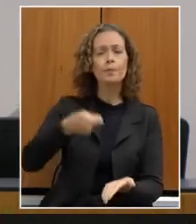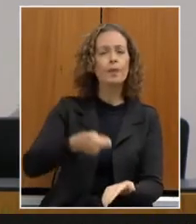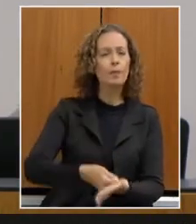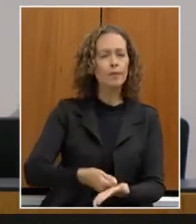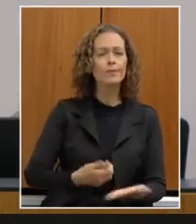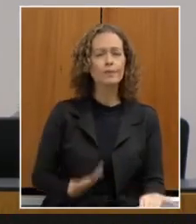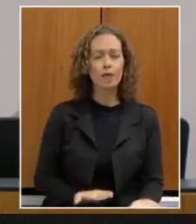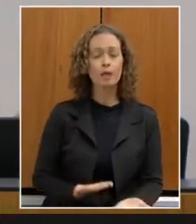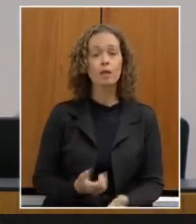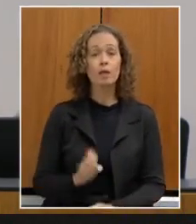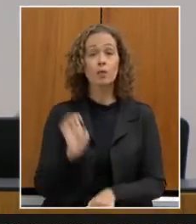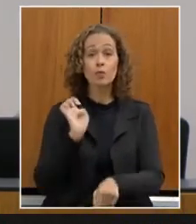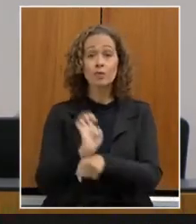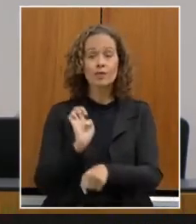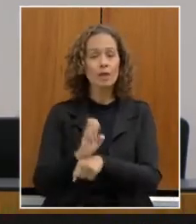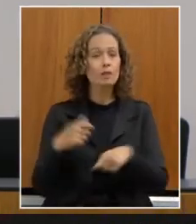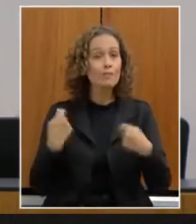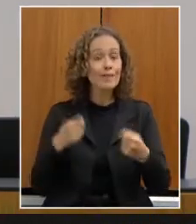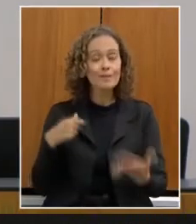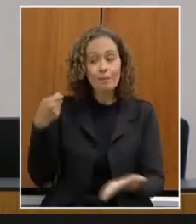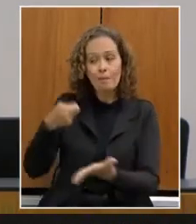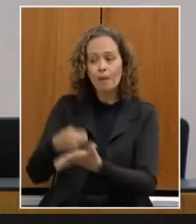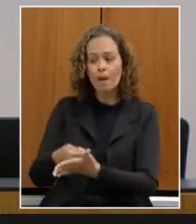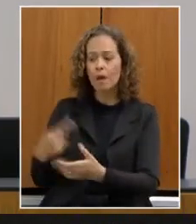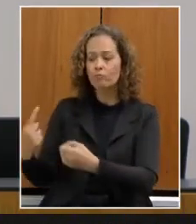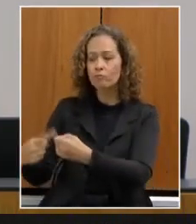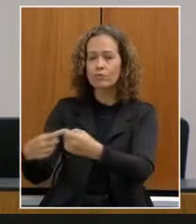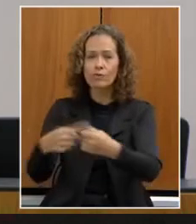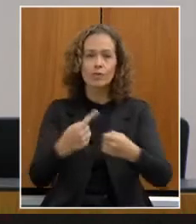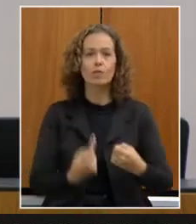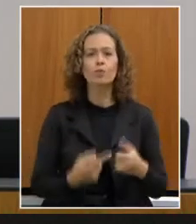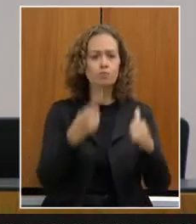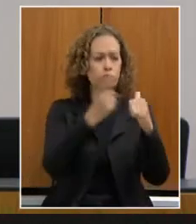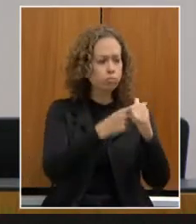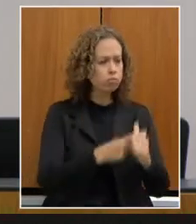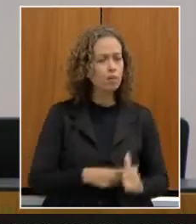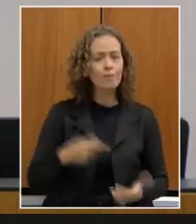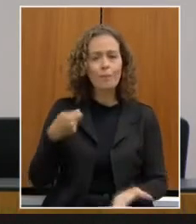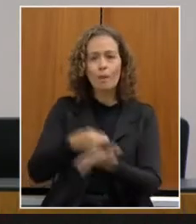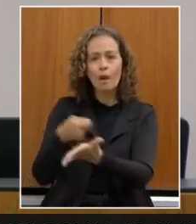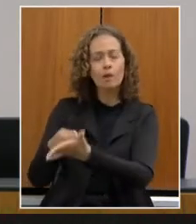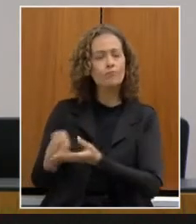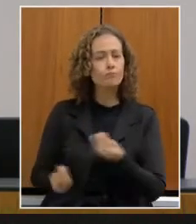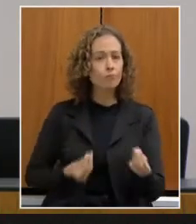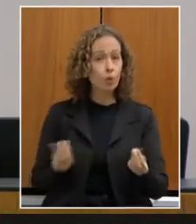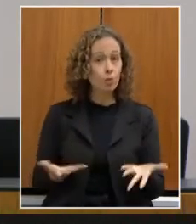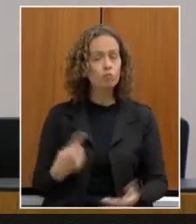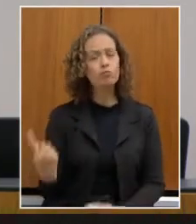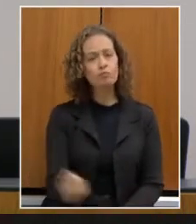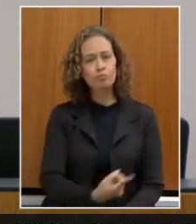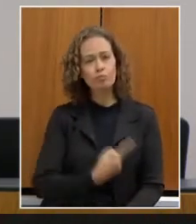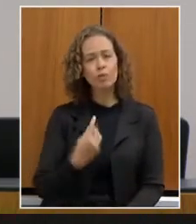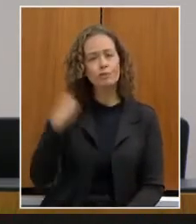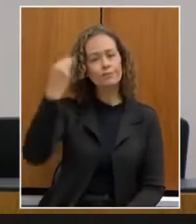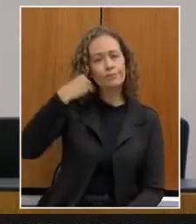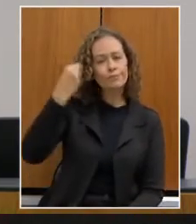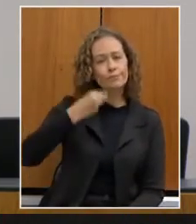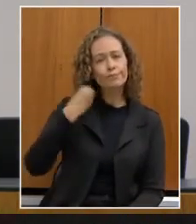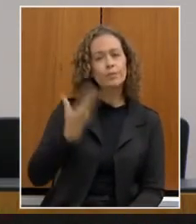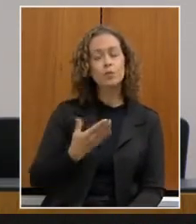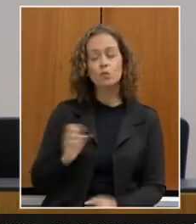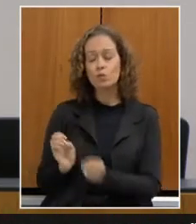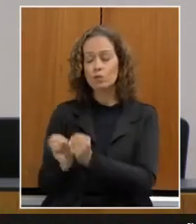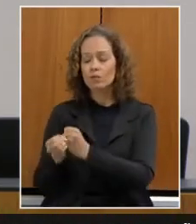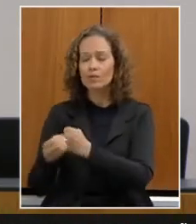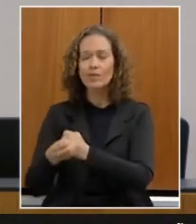o Estado tem com os municípios. Nós estamos vivendo aí, nós estamos vendo aí uma dificuldade muito grande dos municípios.